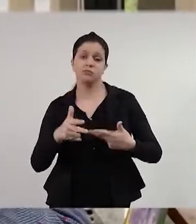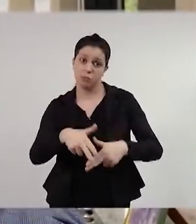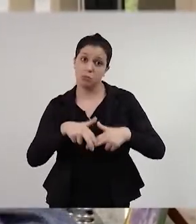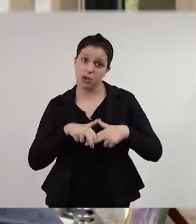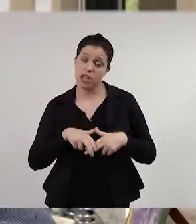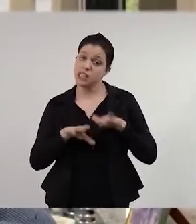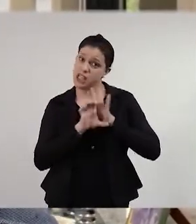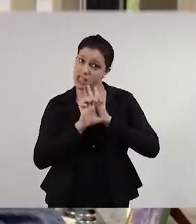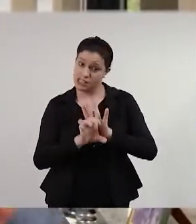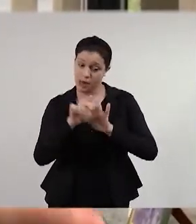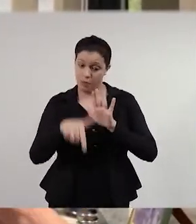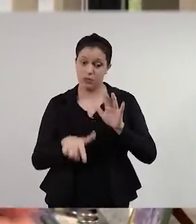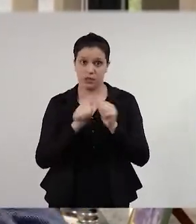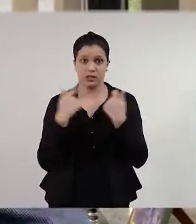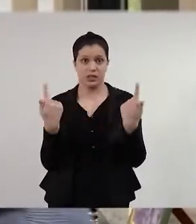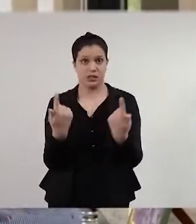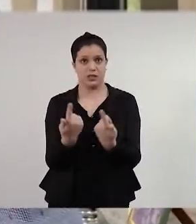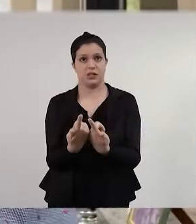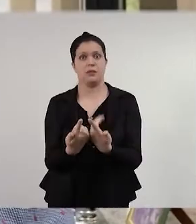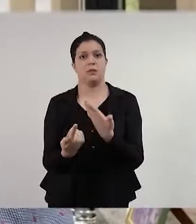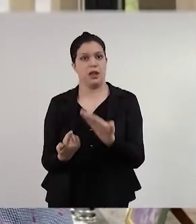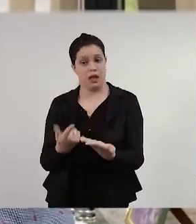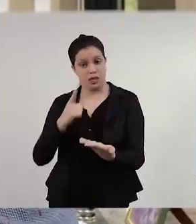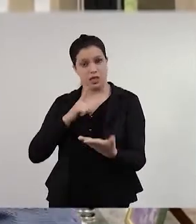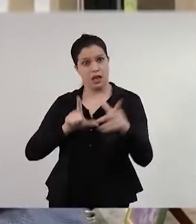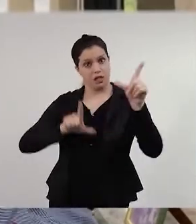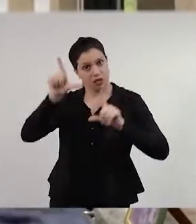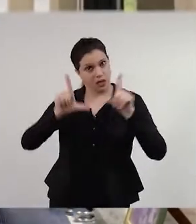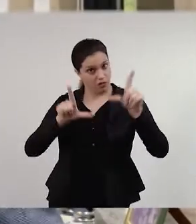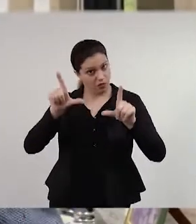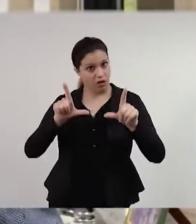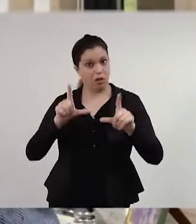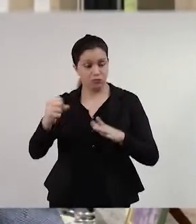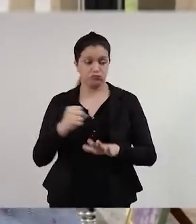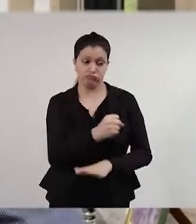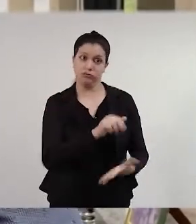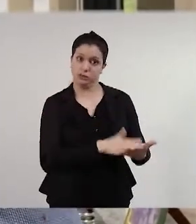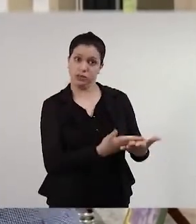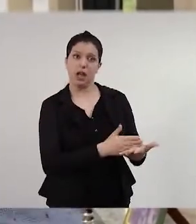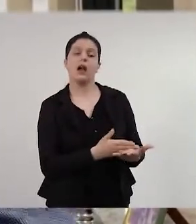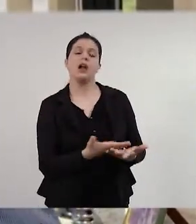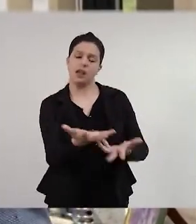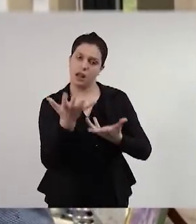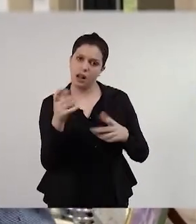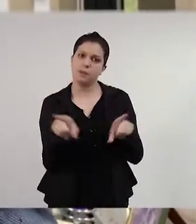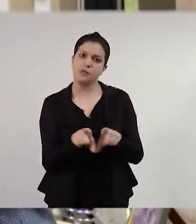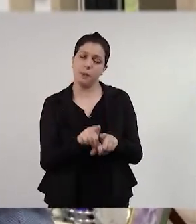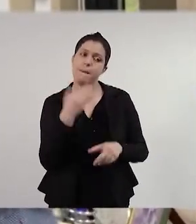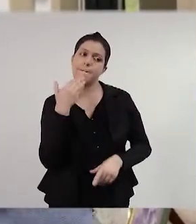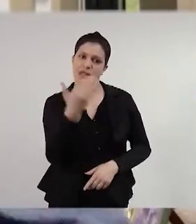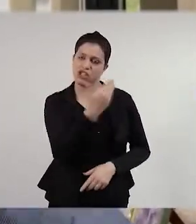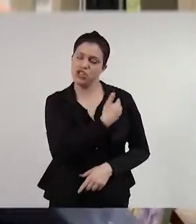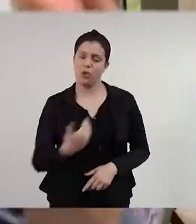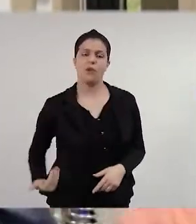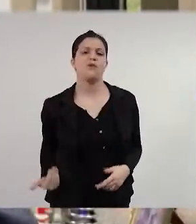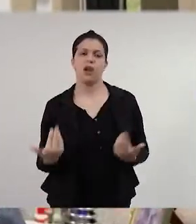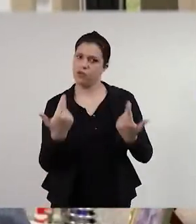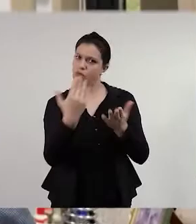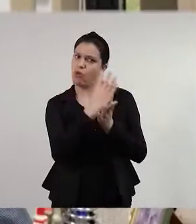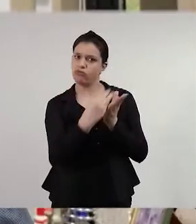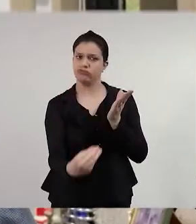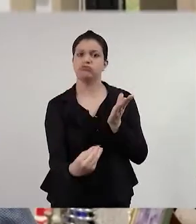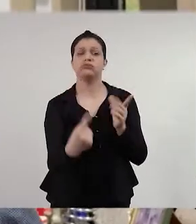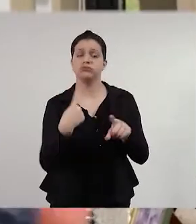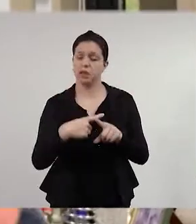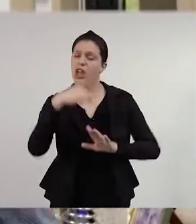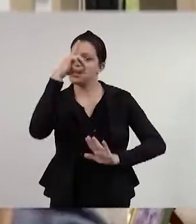Então, utilizando esse exemplo da Assembleia Legislativa, que tem a sua TV, nós queremos que o governo do estado também faça